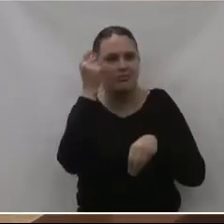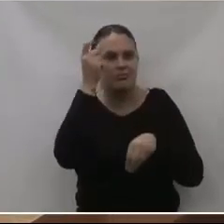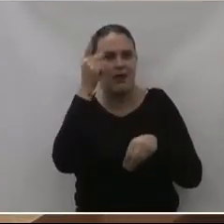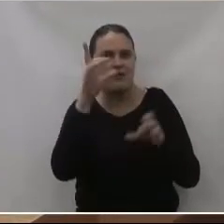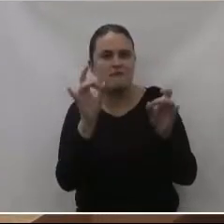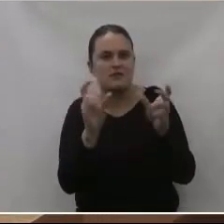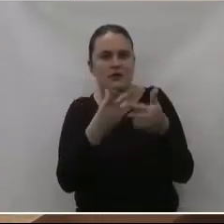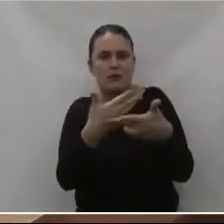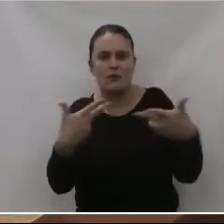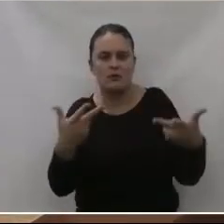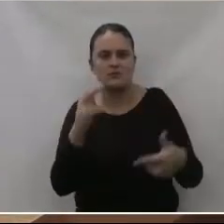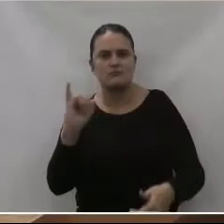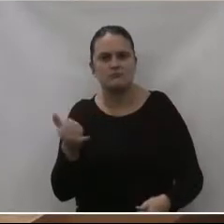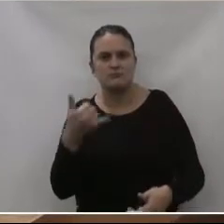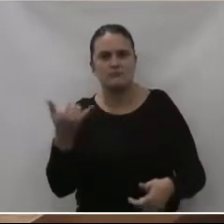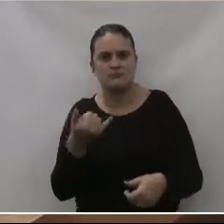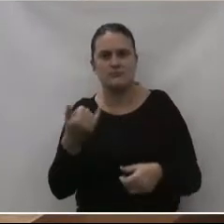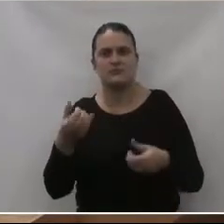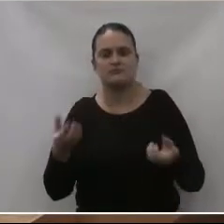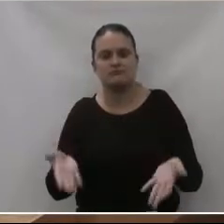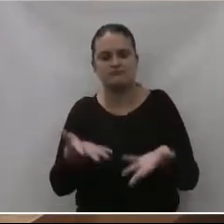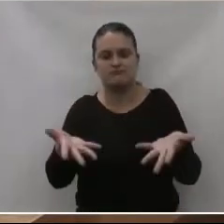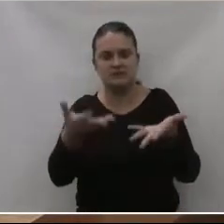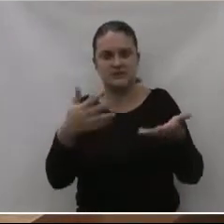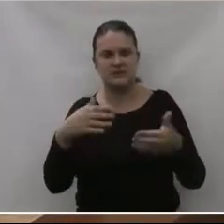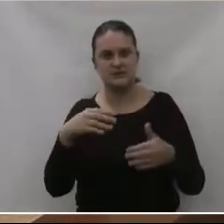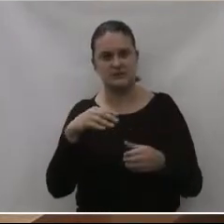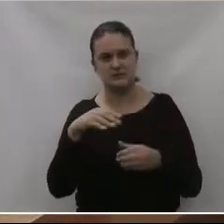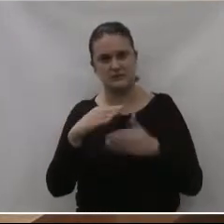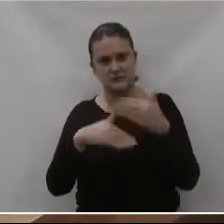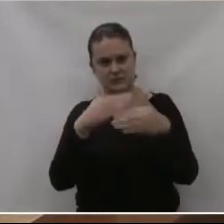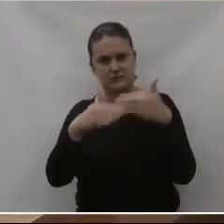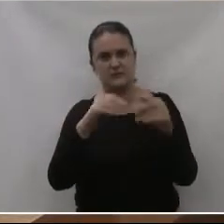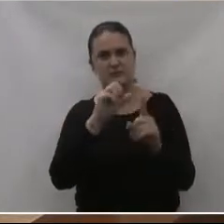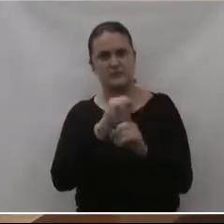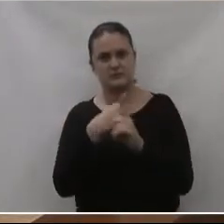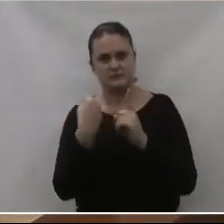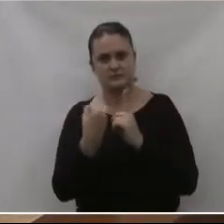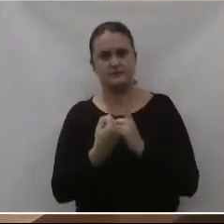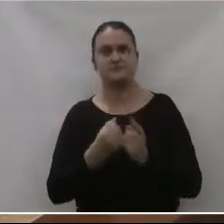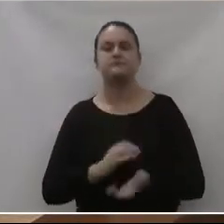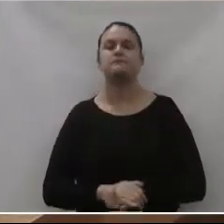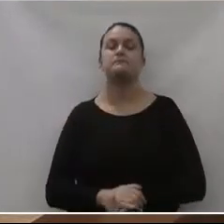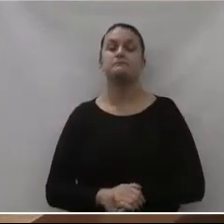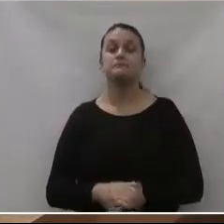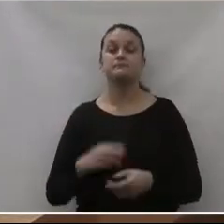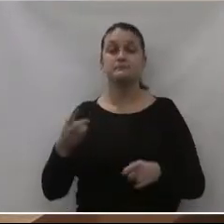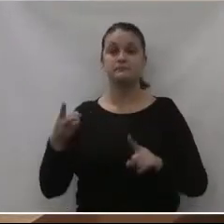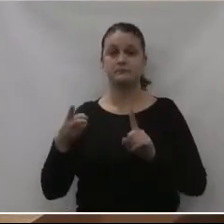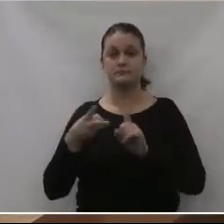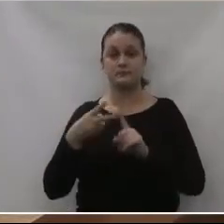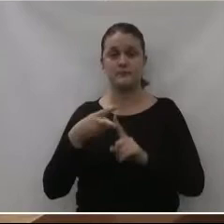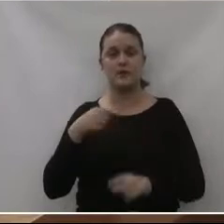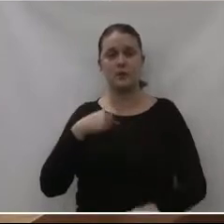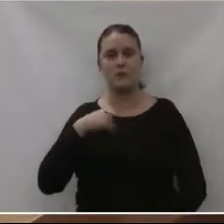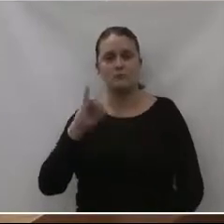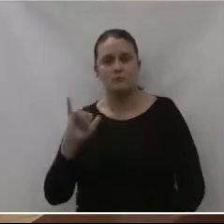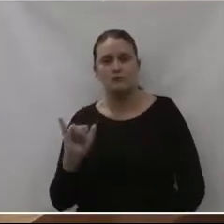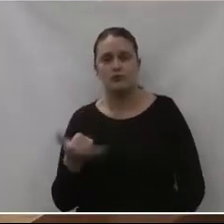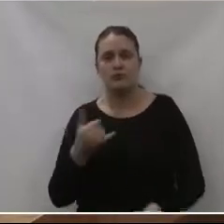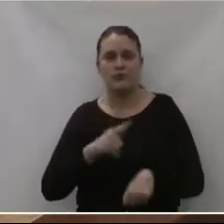riqueza, renda para a nossa cidade. Parabéns a todos também. Queria destacar aqui também, aproveitando ainda